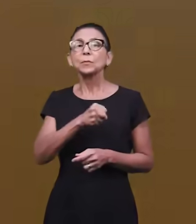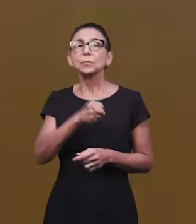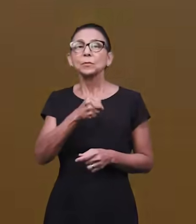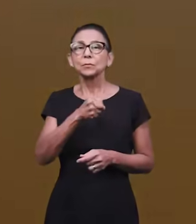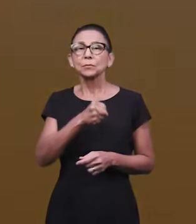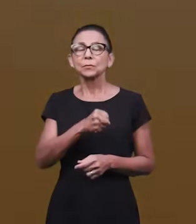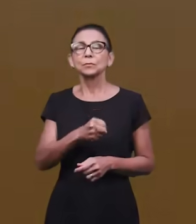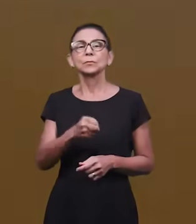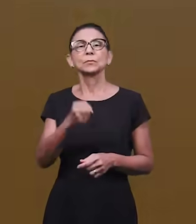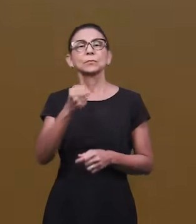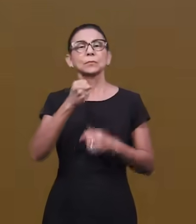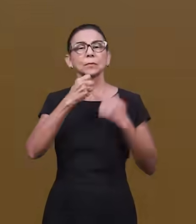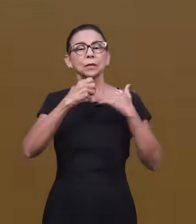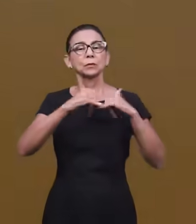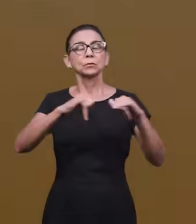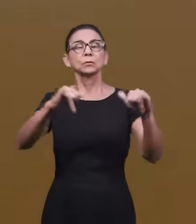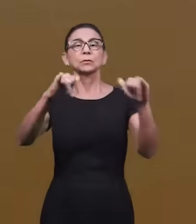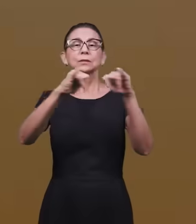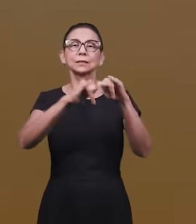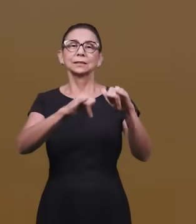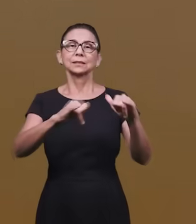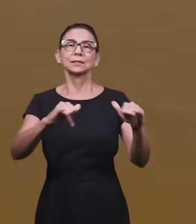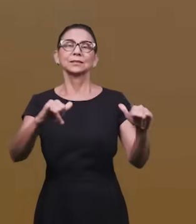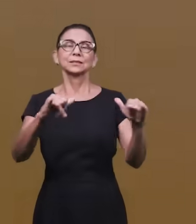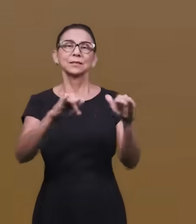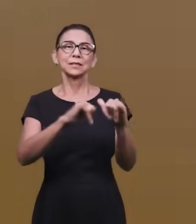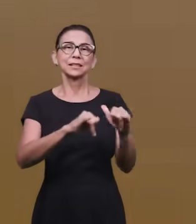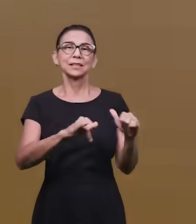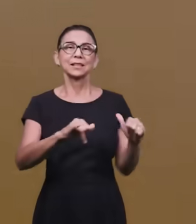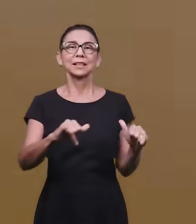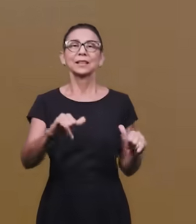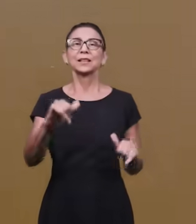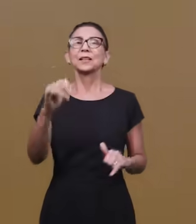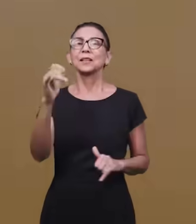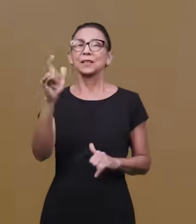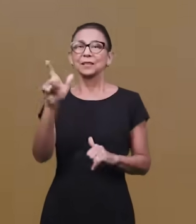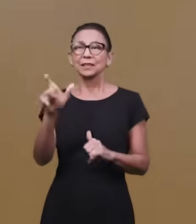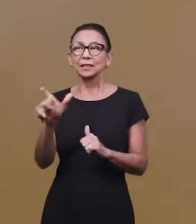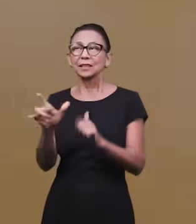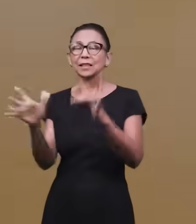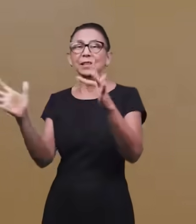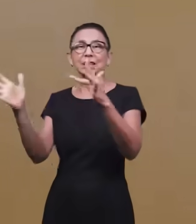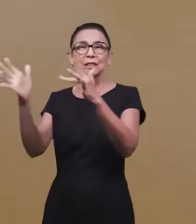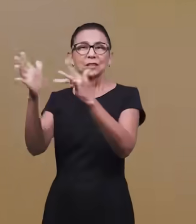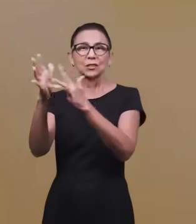que Jesus os leva para os